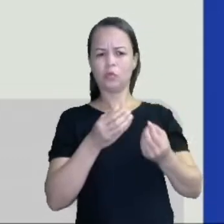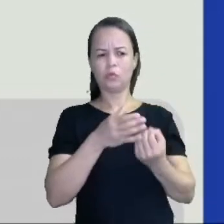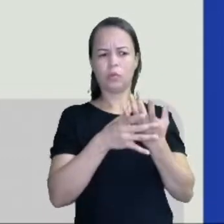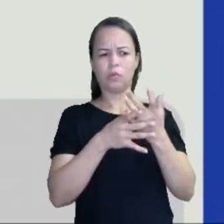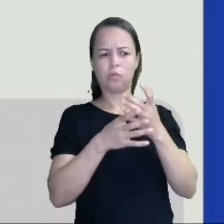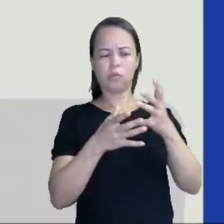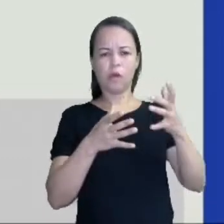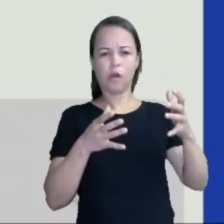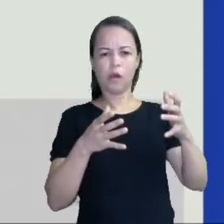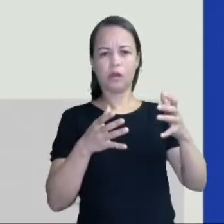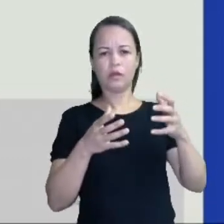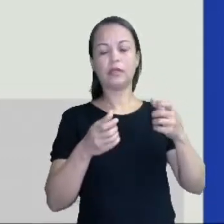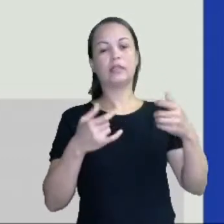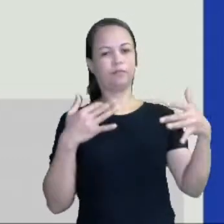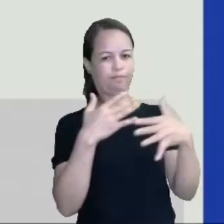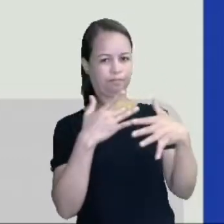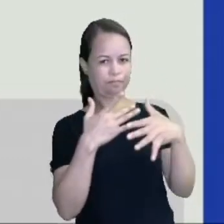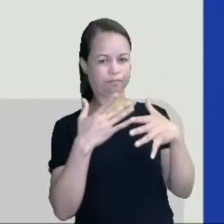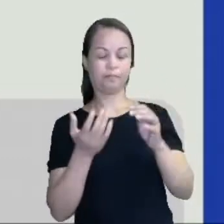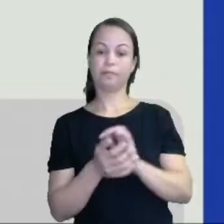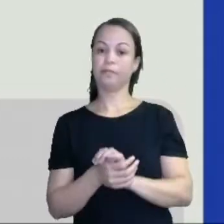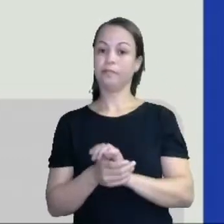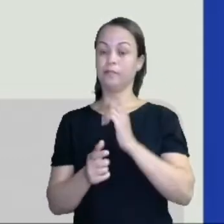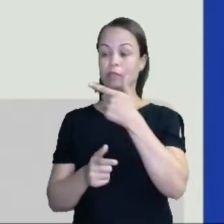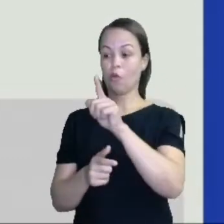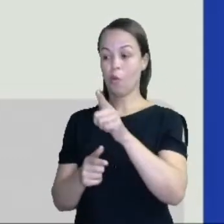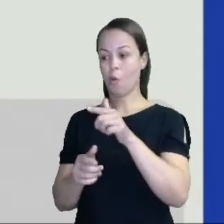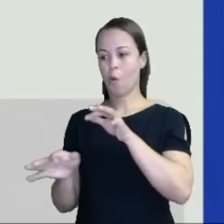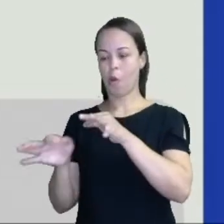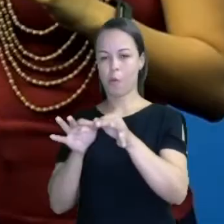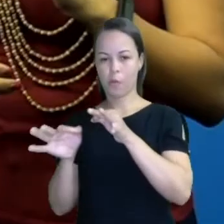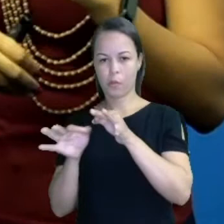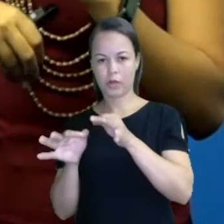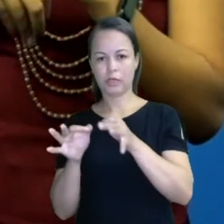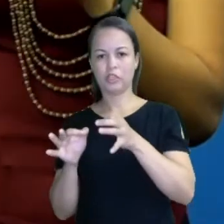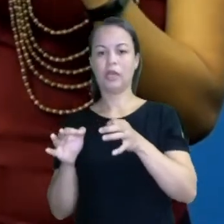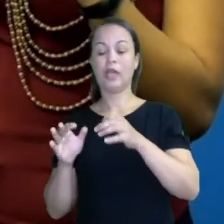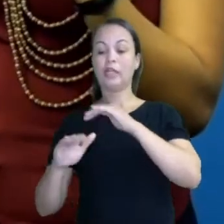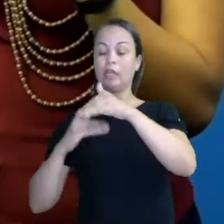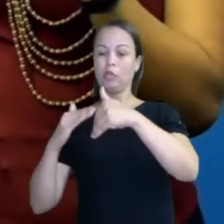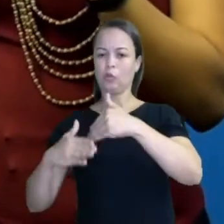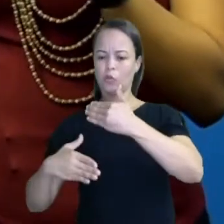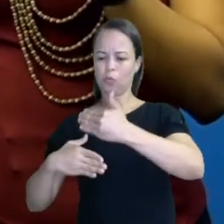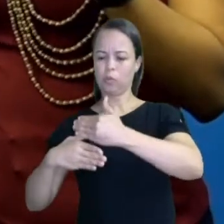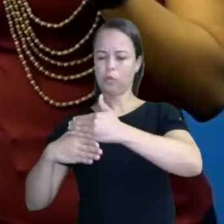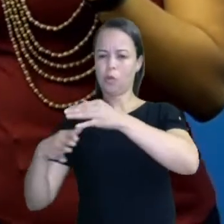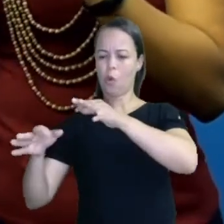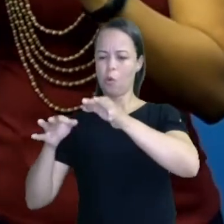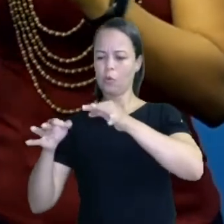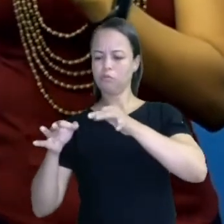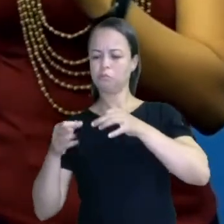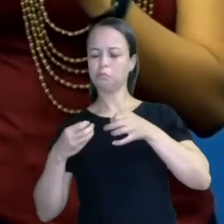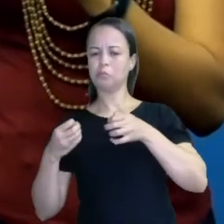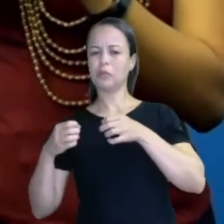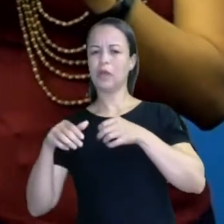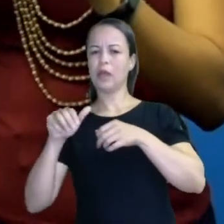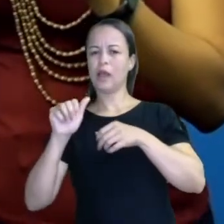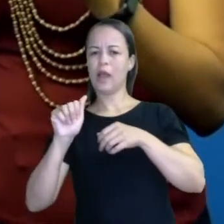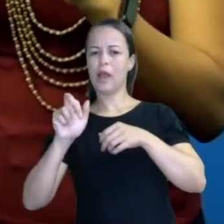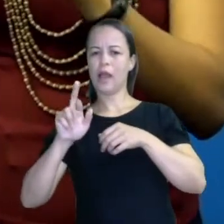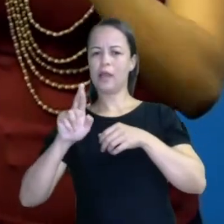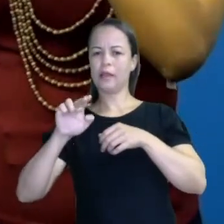surgindo e deu na cidade. Ou planejadas, que tem todo um planejamento arquitetônico, é